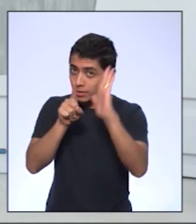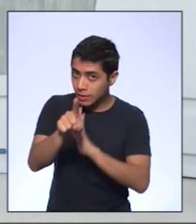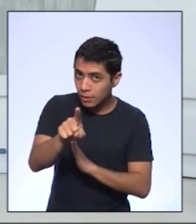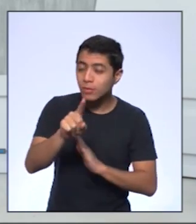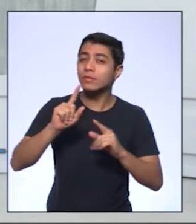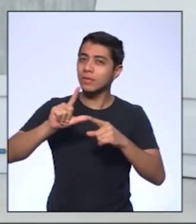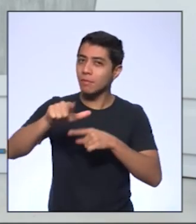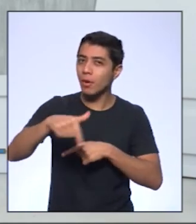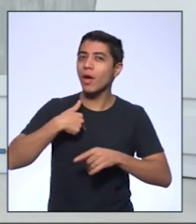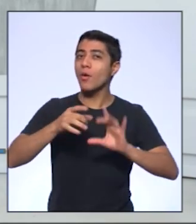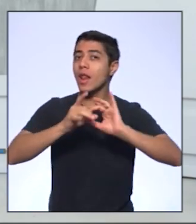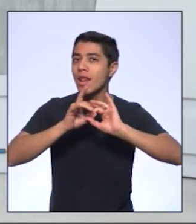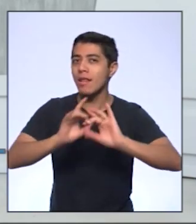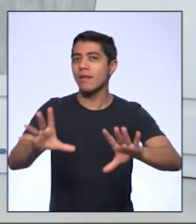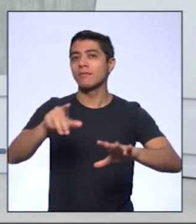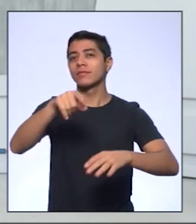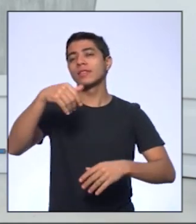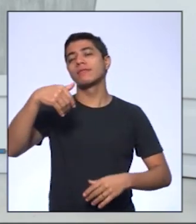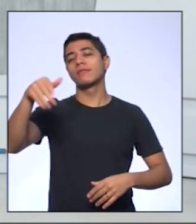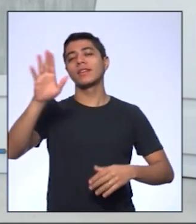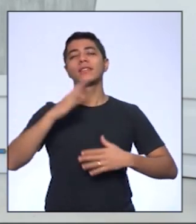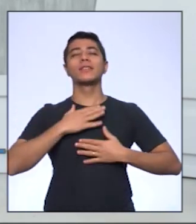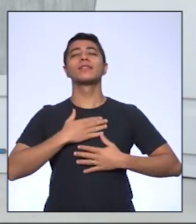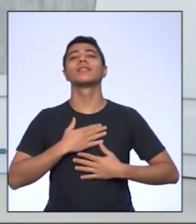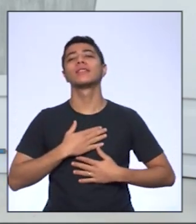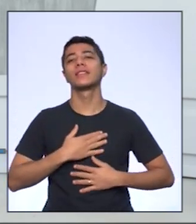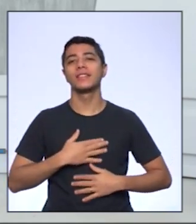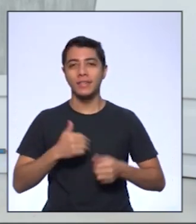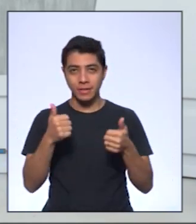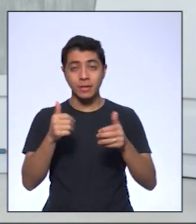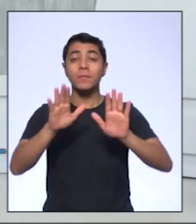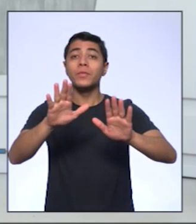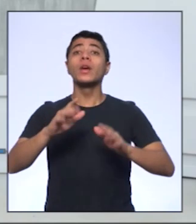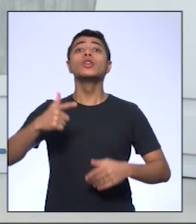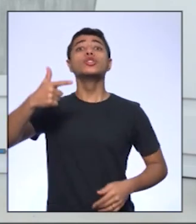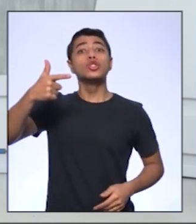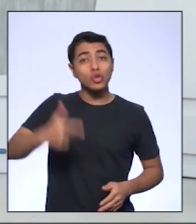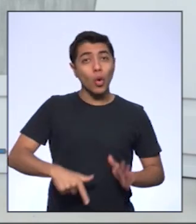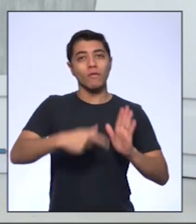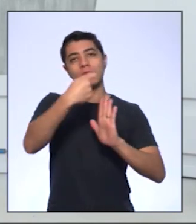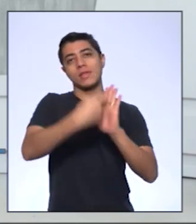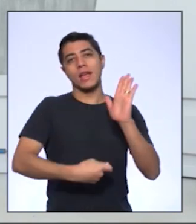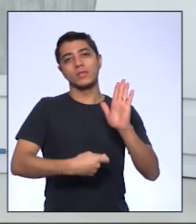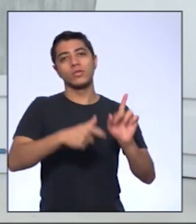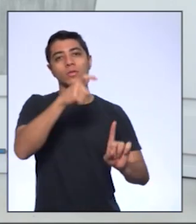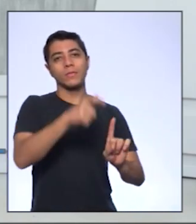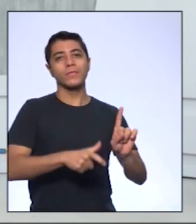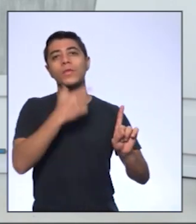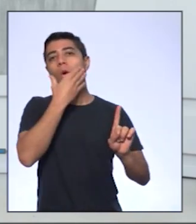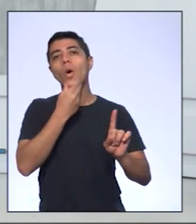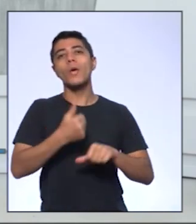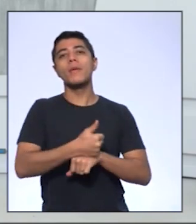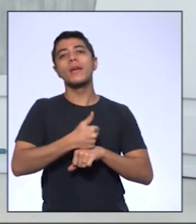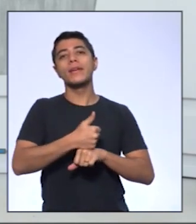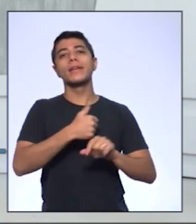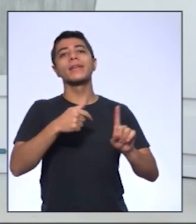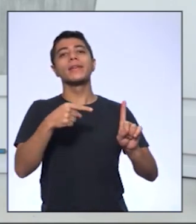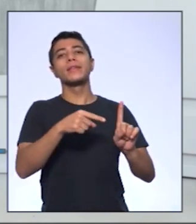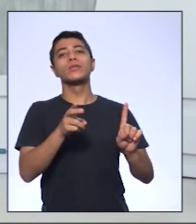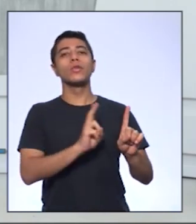feliz. Questão importante, de novo, o texto do Legoff, tá bom? Como você tá vendo aqui, de novo um texto do Legoff, eu fico vendo aqui também se tá